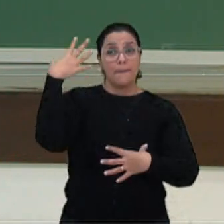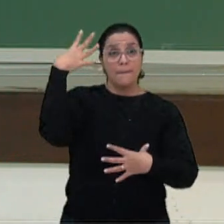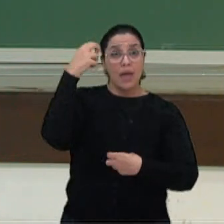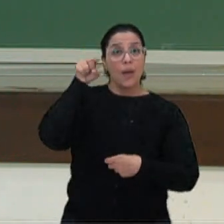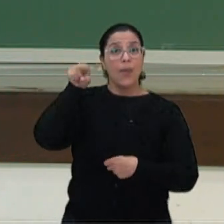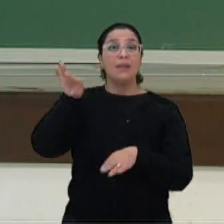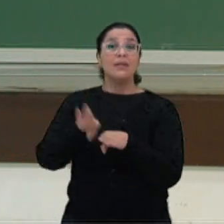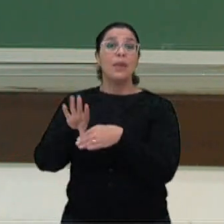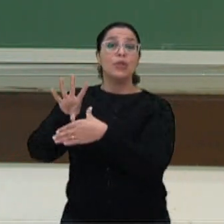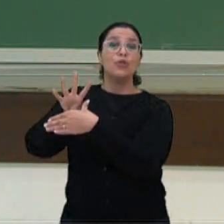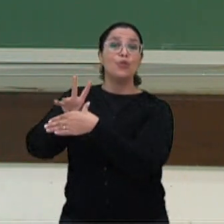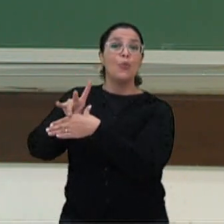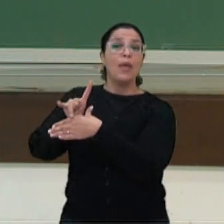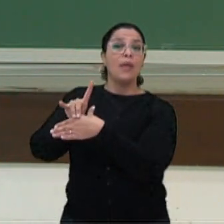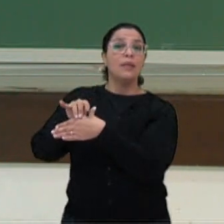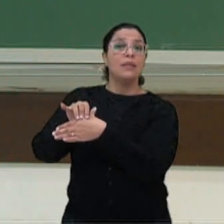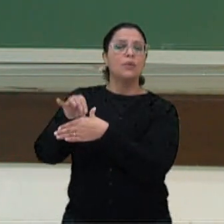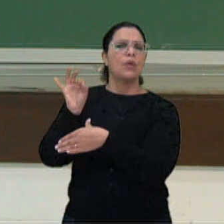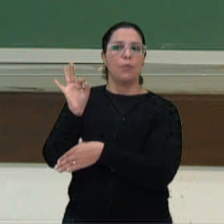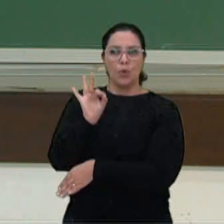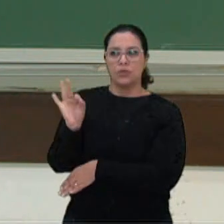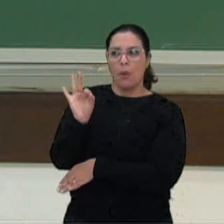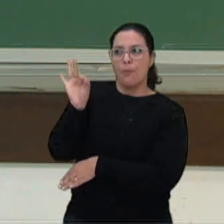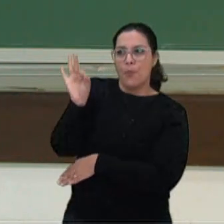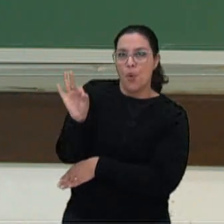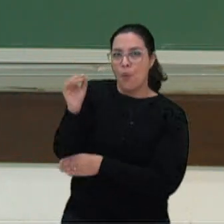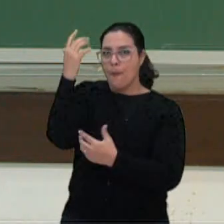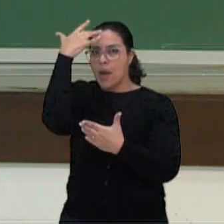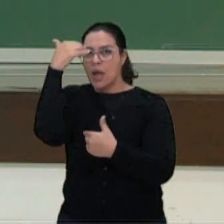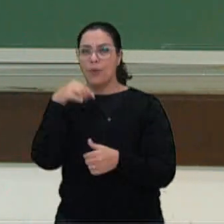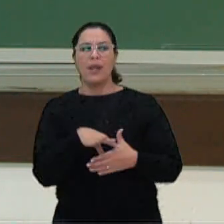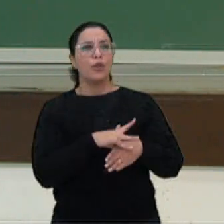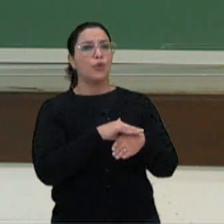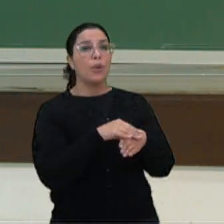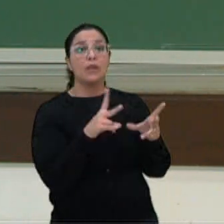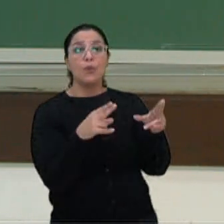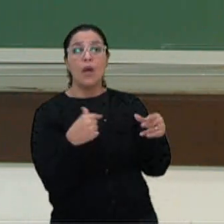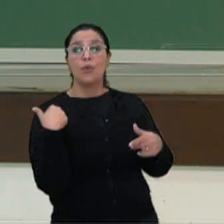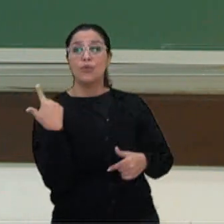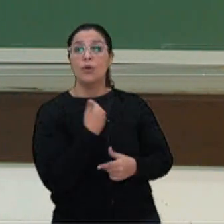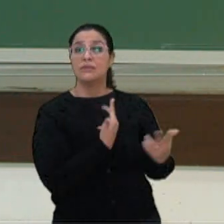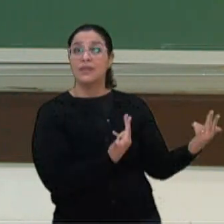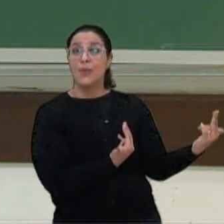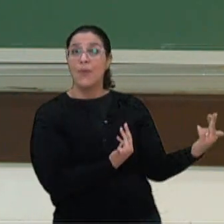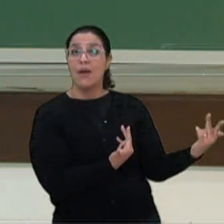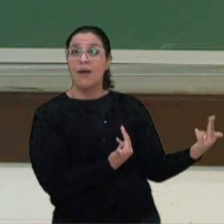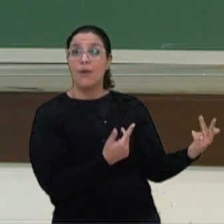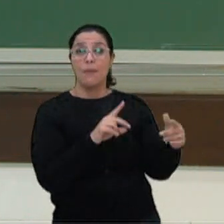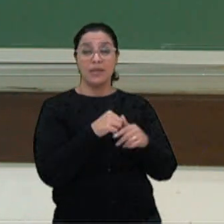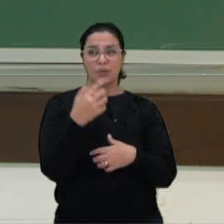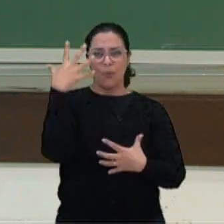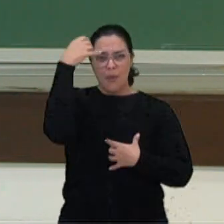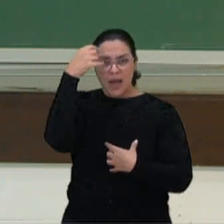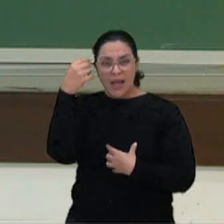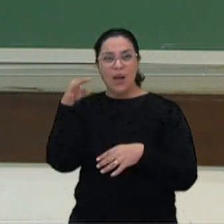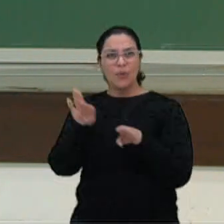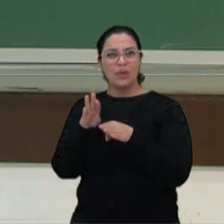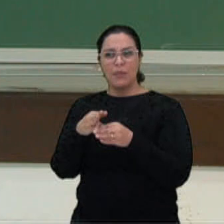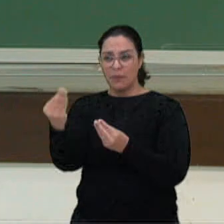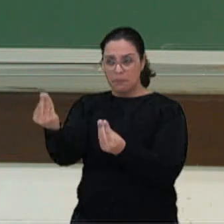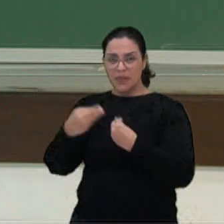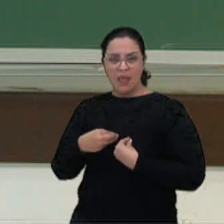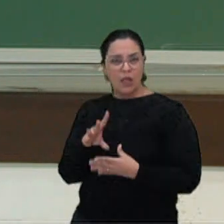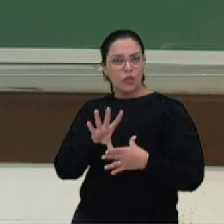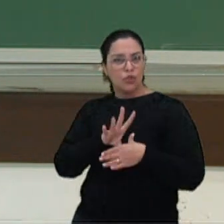ele também se contamina, ele também é contaminado por febre amarela. E ele sofre tanto quanto a gente. Só que o macaco, ele não transmite a doença para a gente.